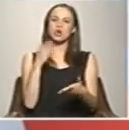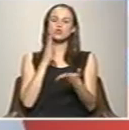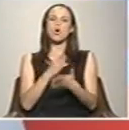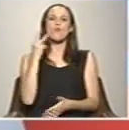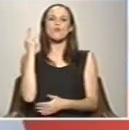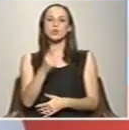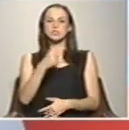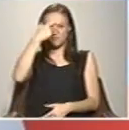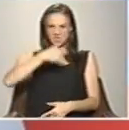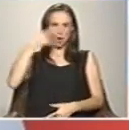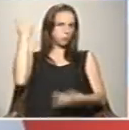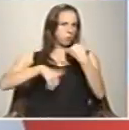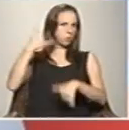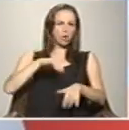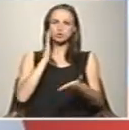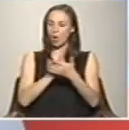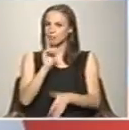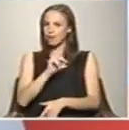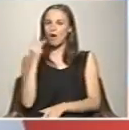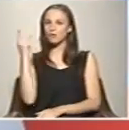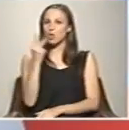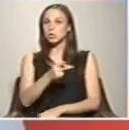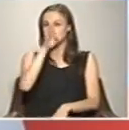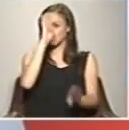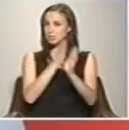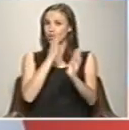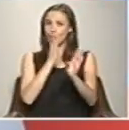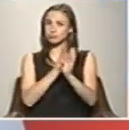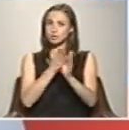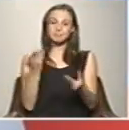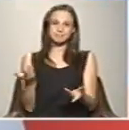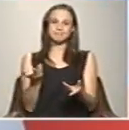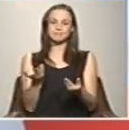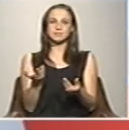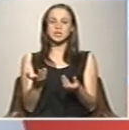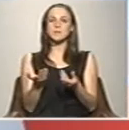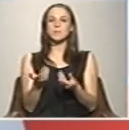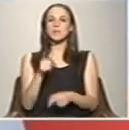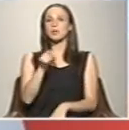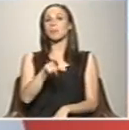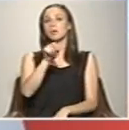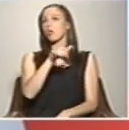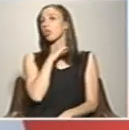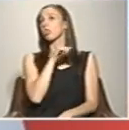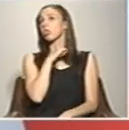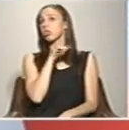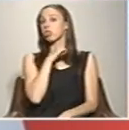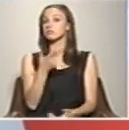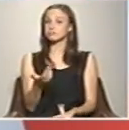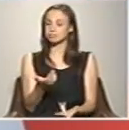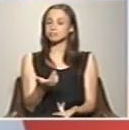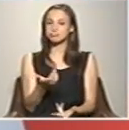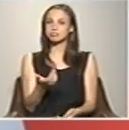violência física, não é? Hoje olhamos para a violência psicológica, olhamos para a negligência. É mais prevalente hoje, até. É muito